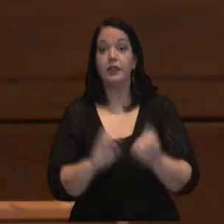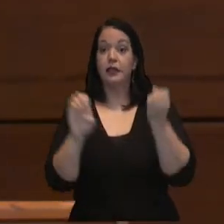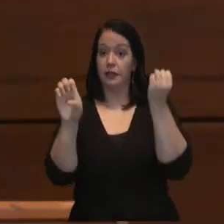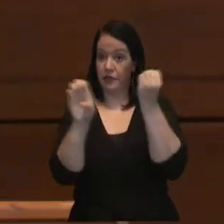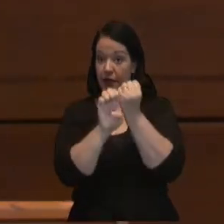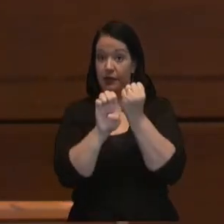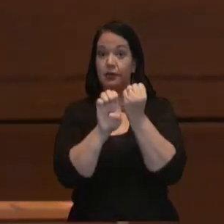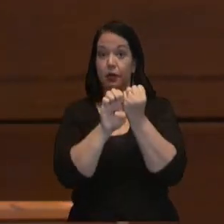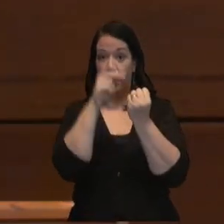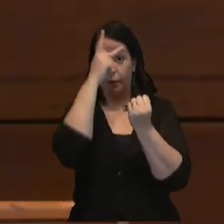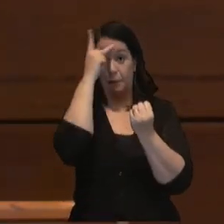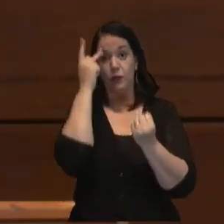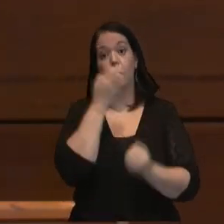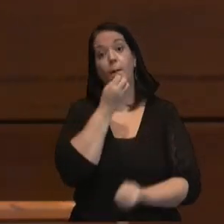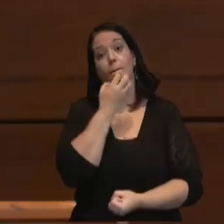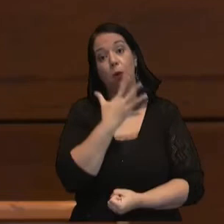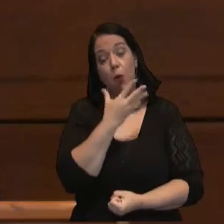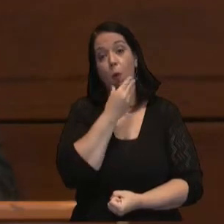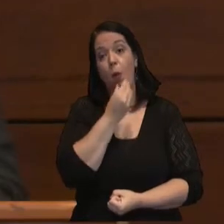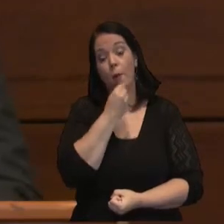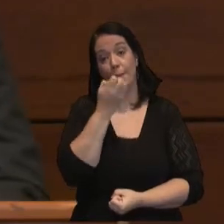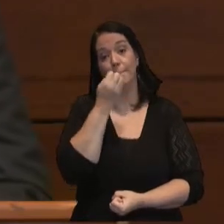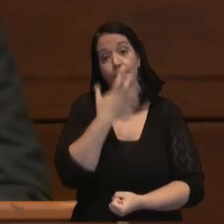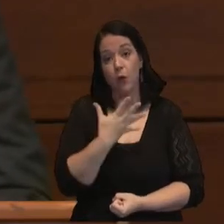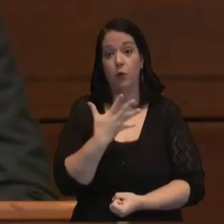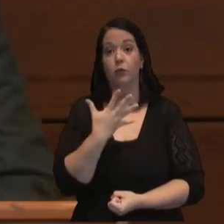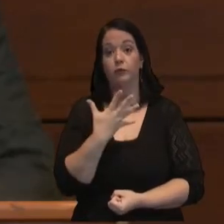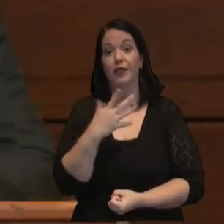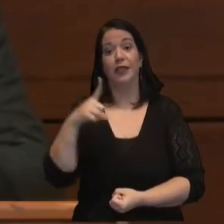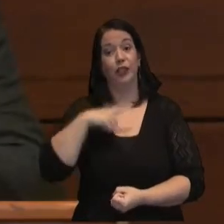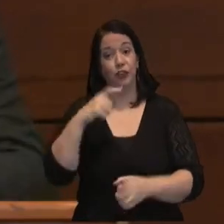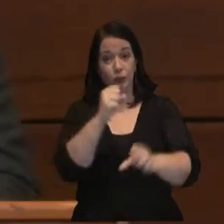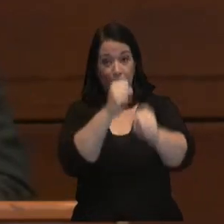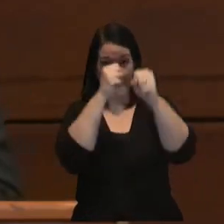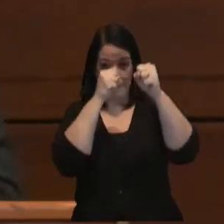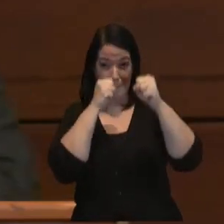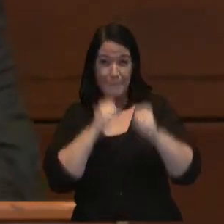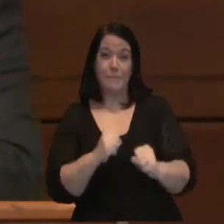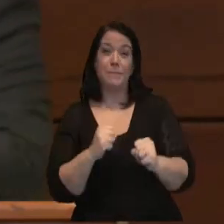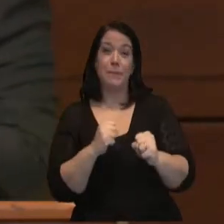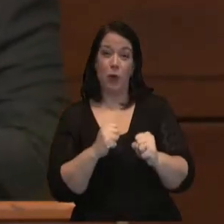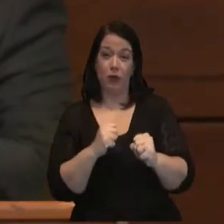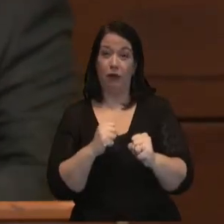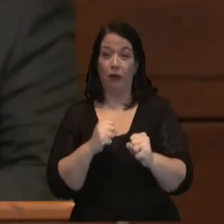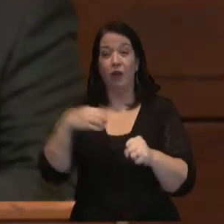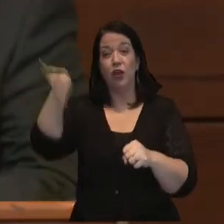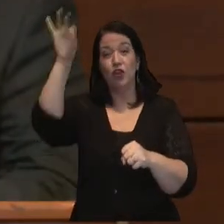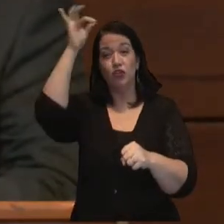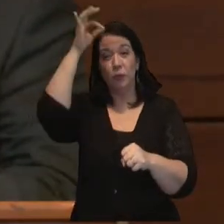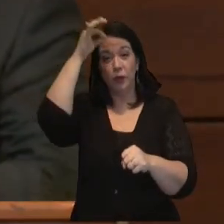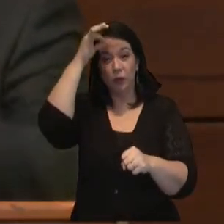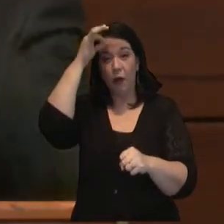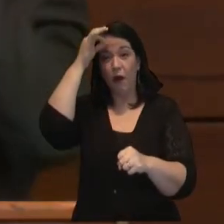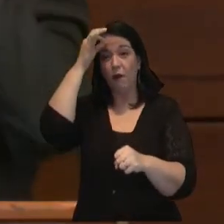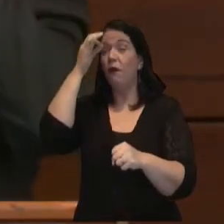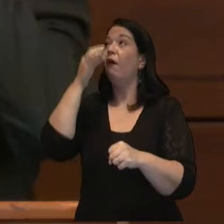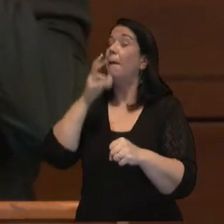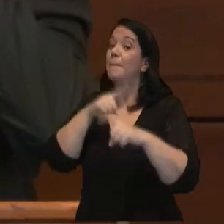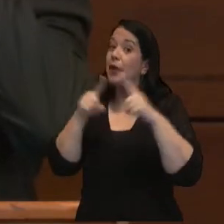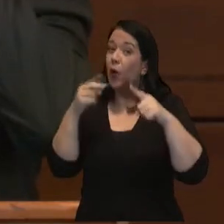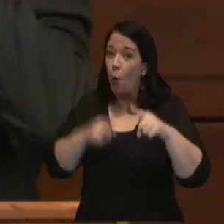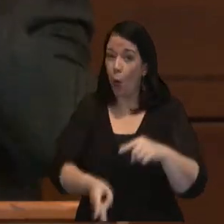bem, e exerceu este duplo poder com temor e com tremor diante de